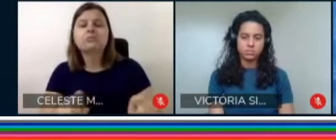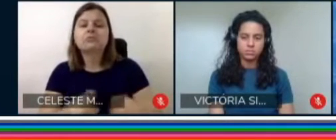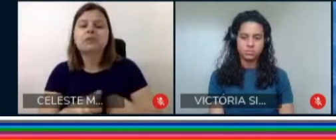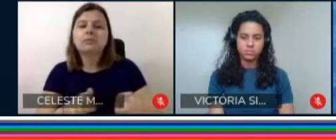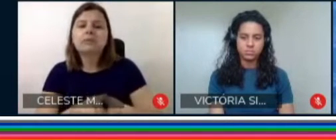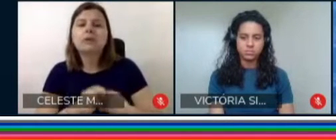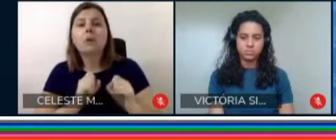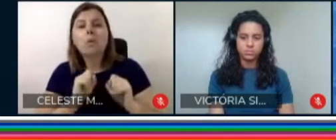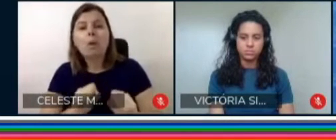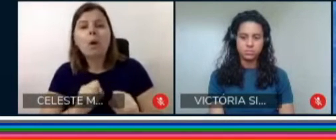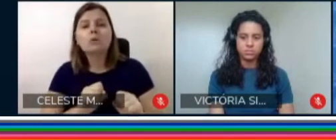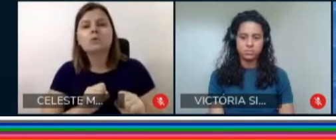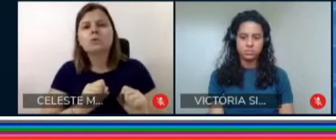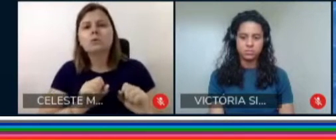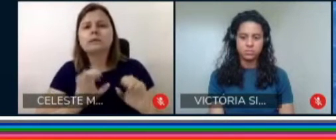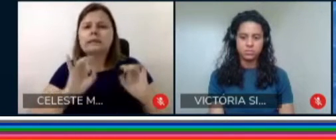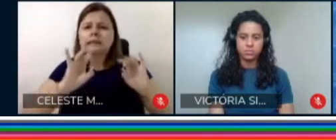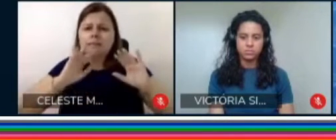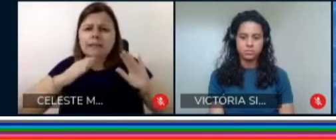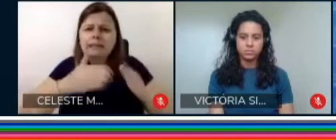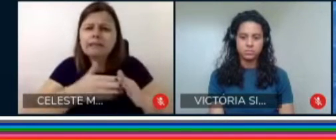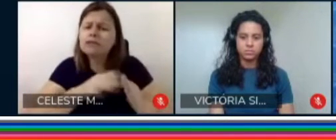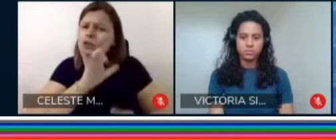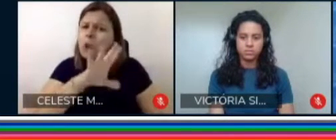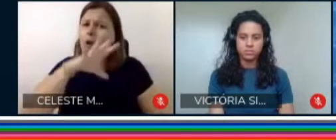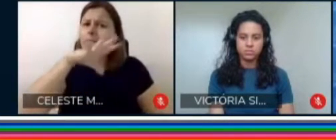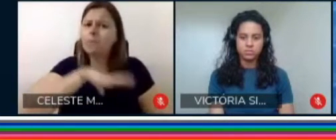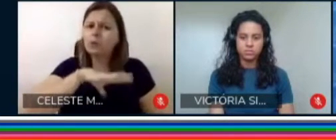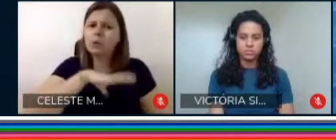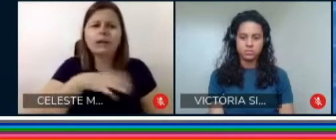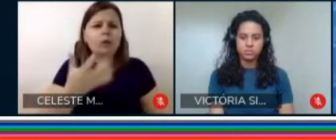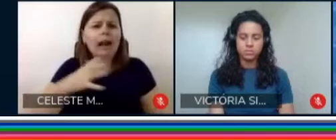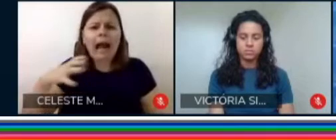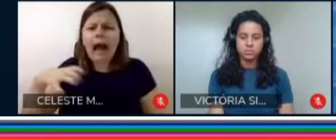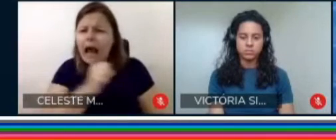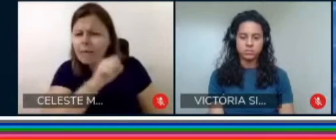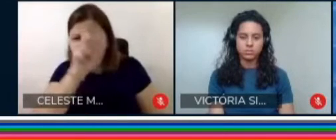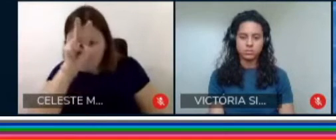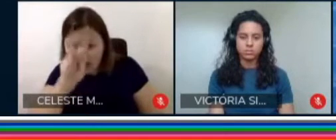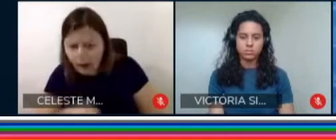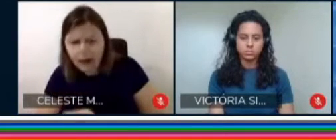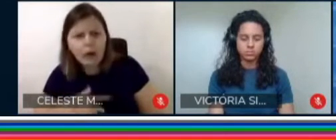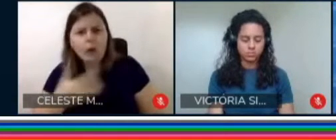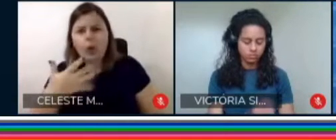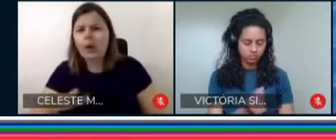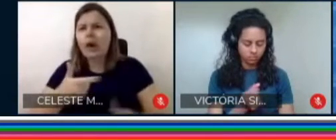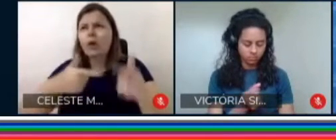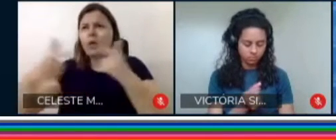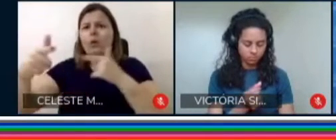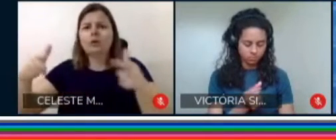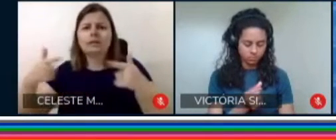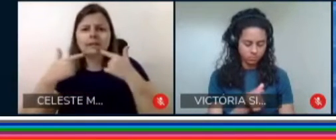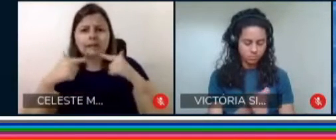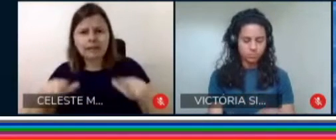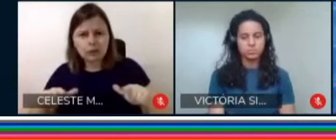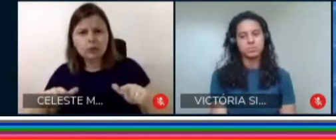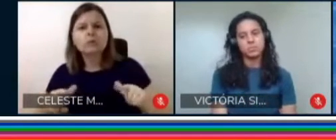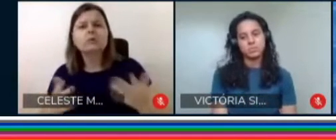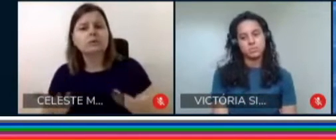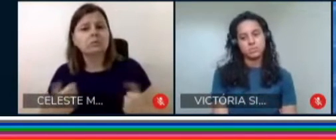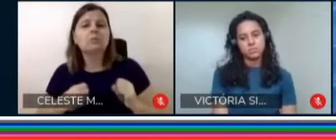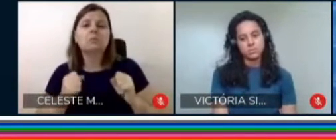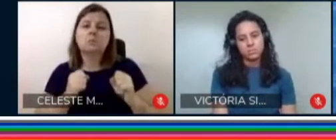em português, né? Eu quero uma leitura rápida ali, não quero pesquisar em outros idiomas, então eu posso fazer a